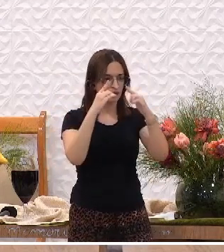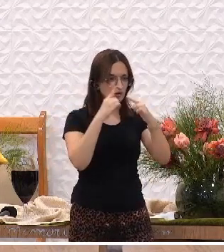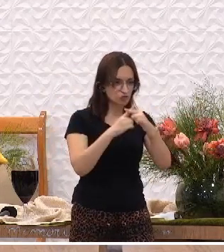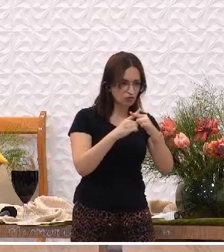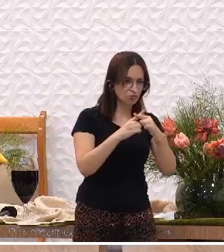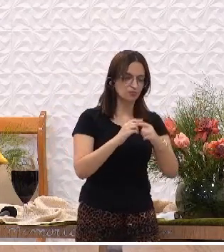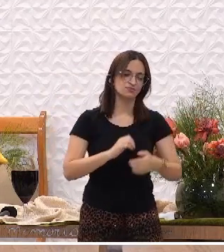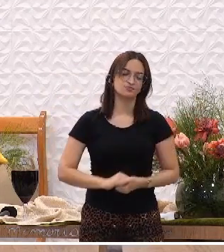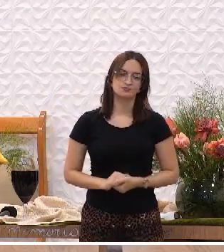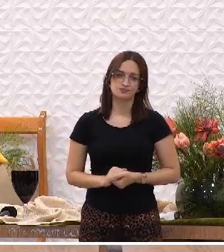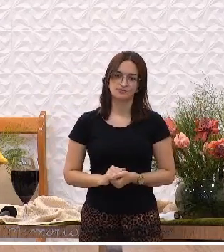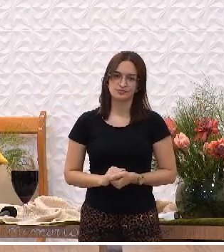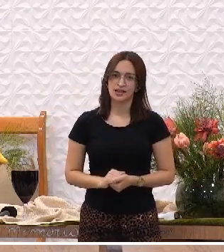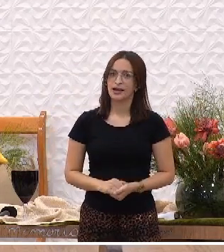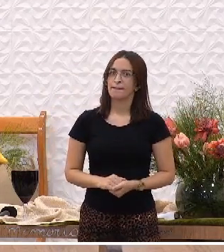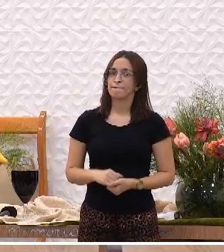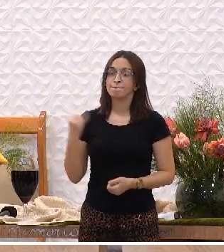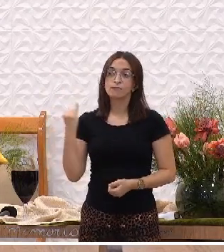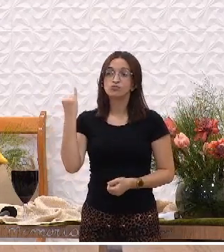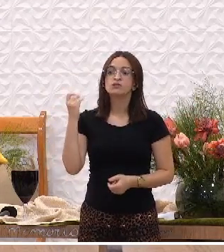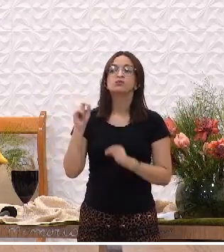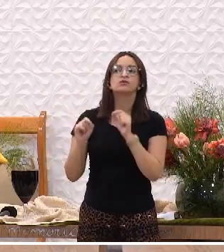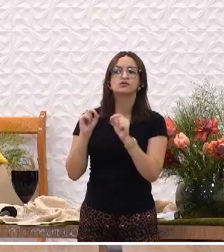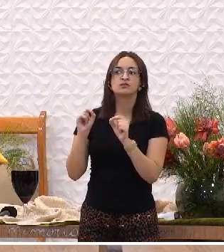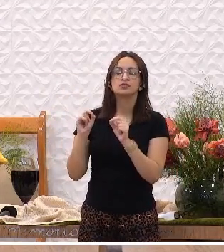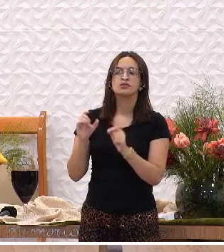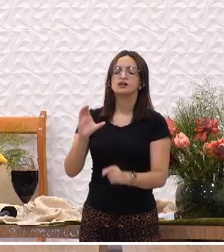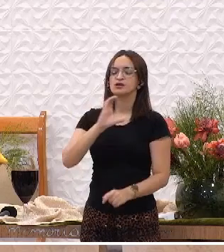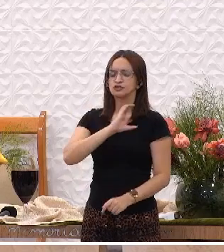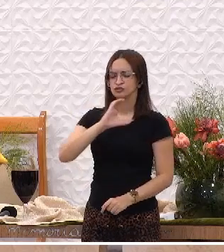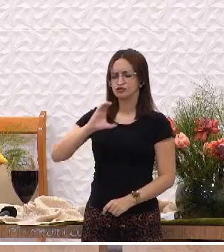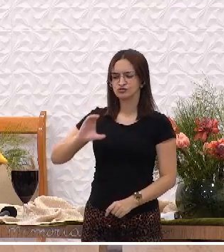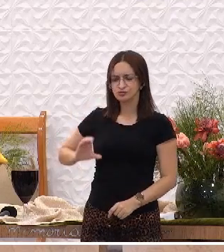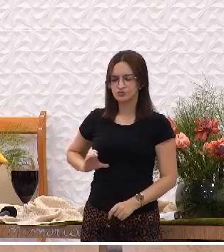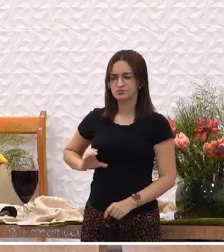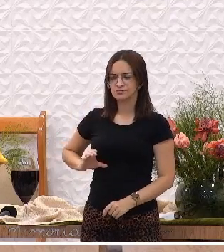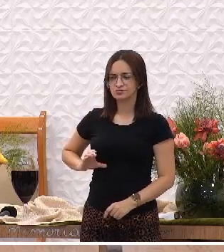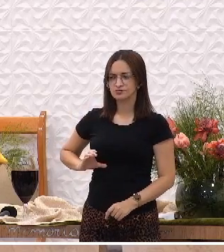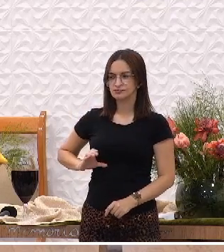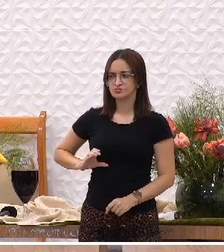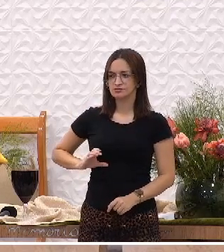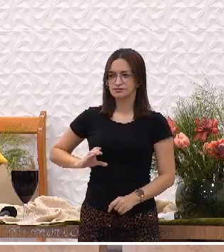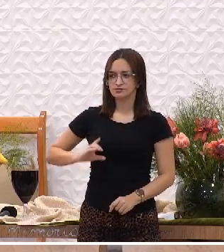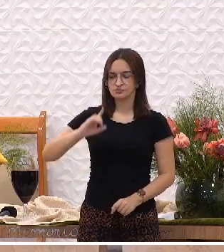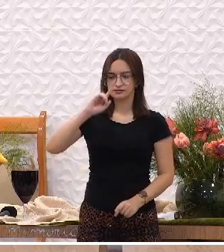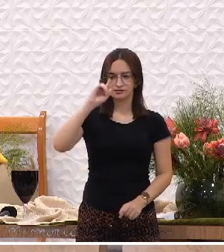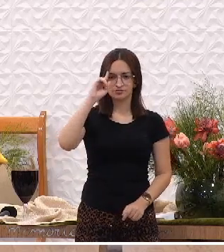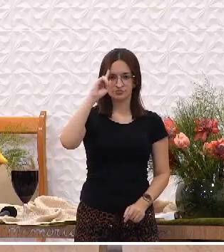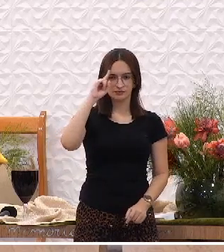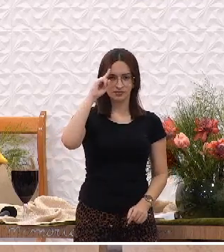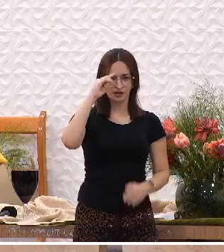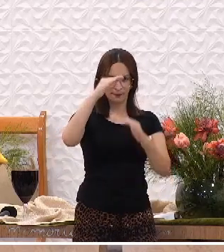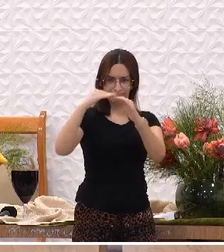que Cristo, ele exerce a sua autoridade através dos oficiais da igreja. Deus,